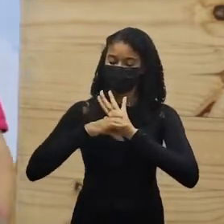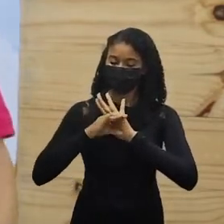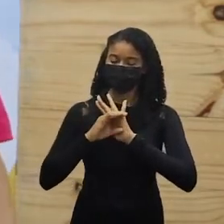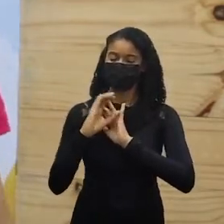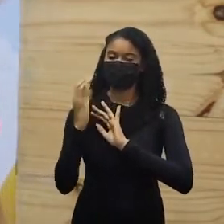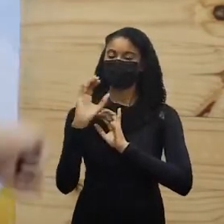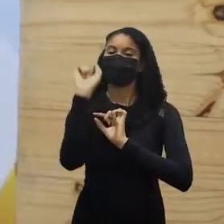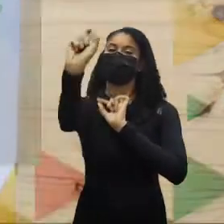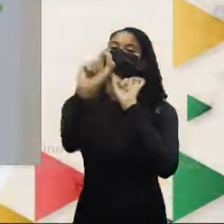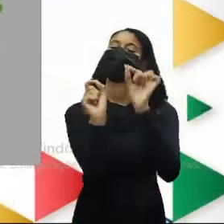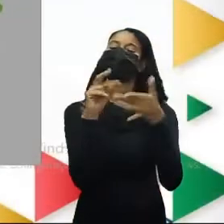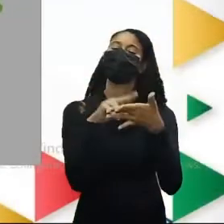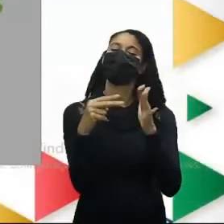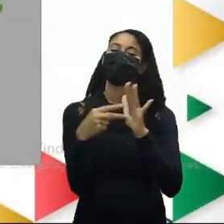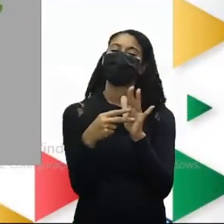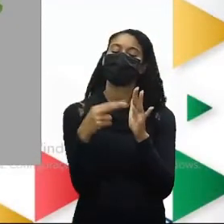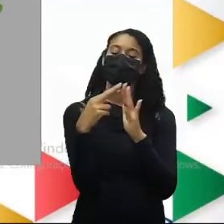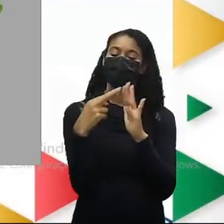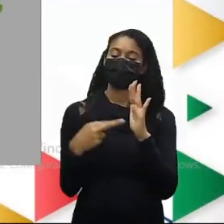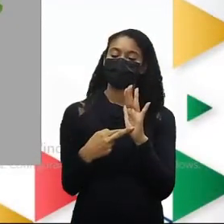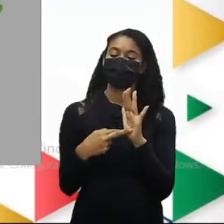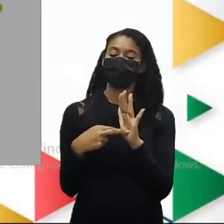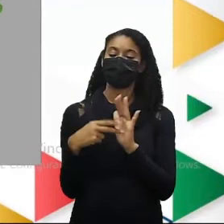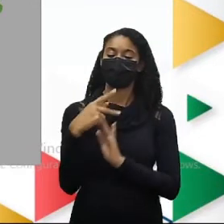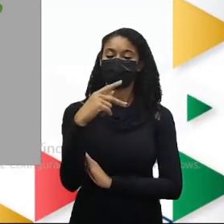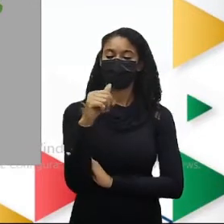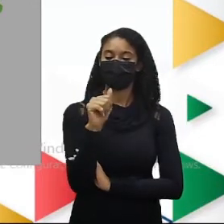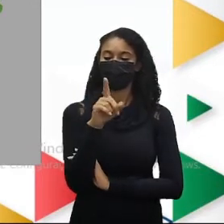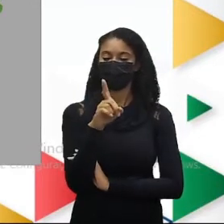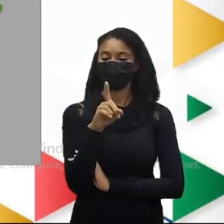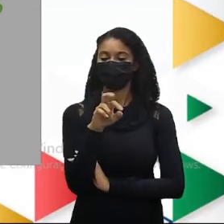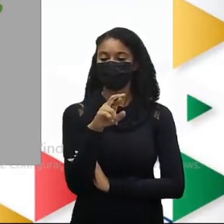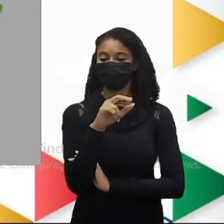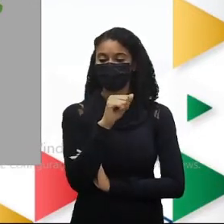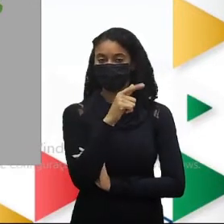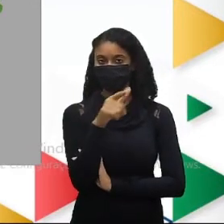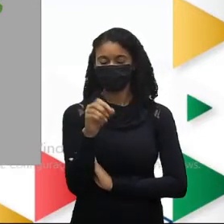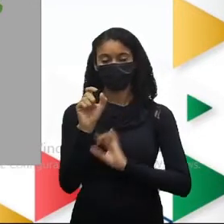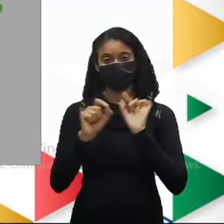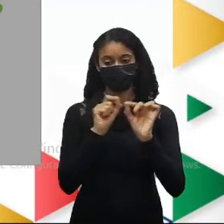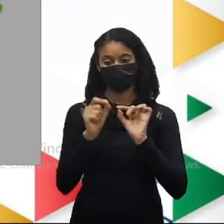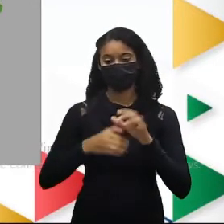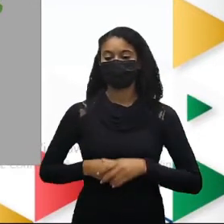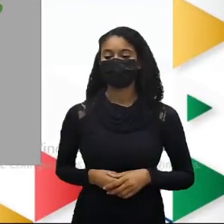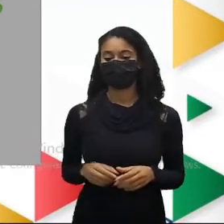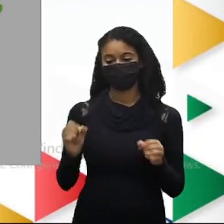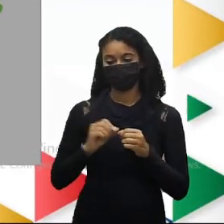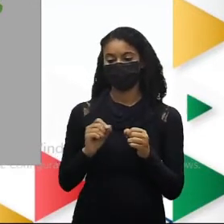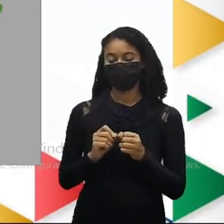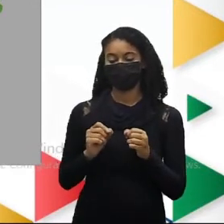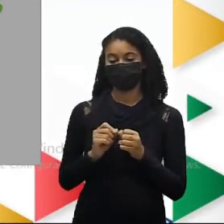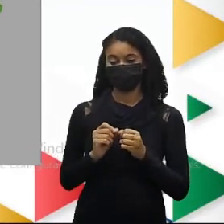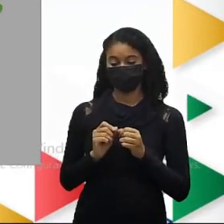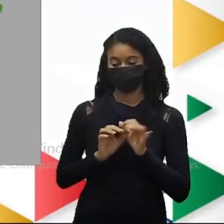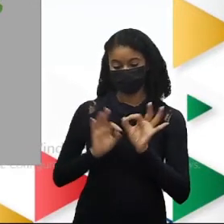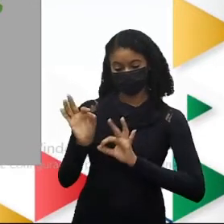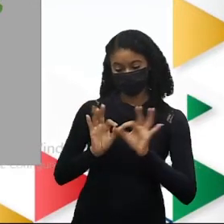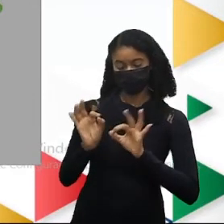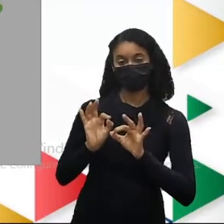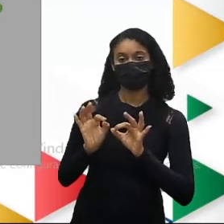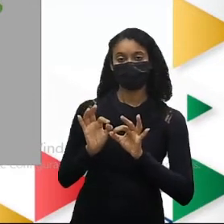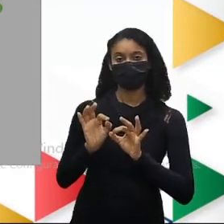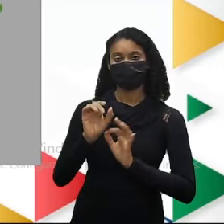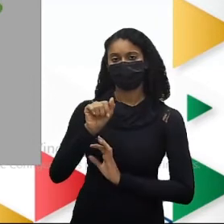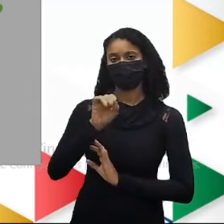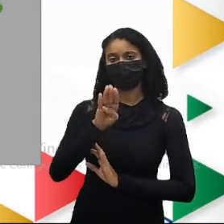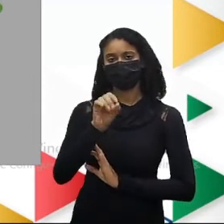seria norma padrão. Na tela nós temos, ela é a construção abstrata, idealizada